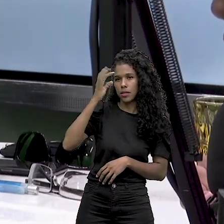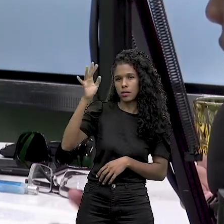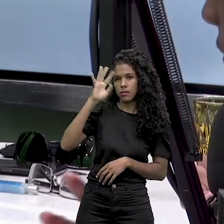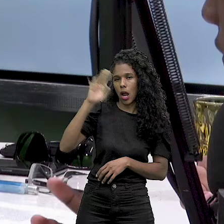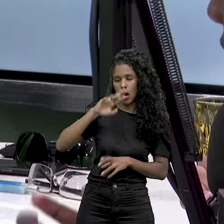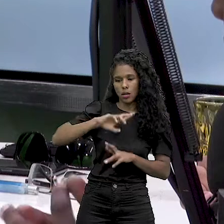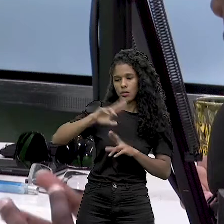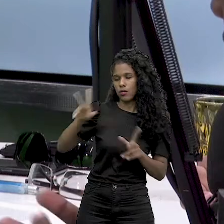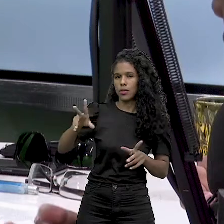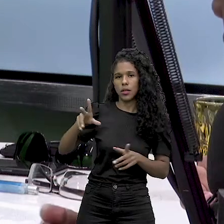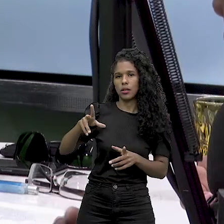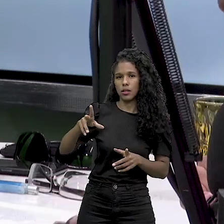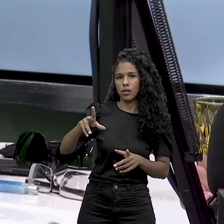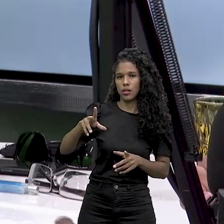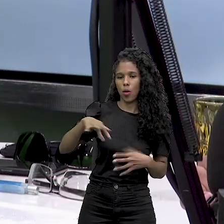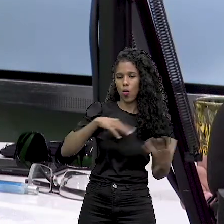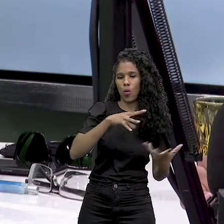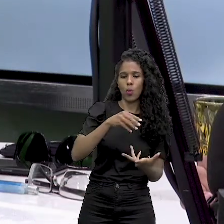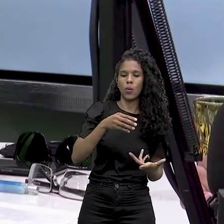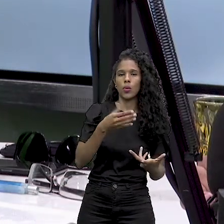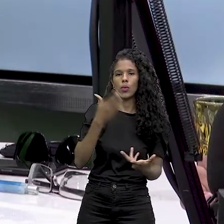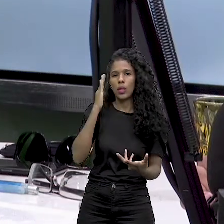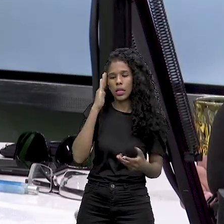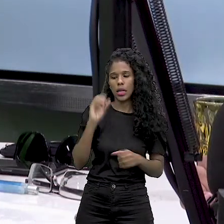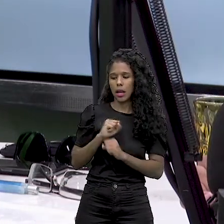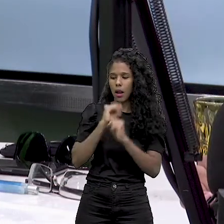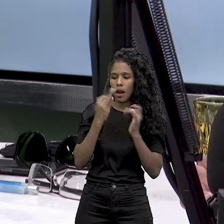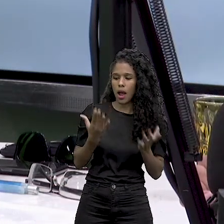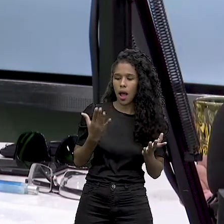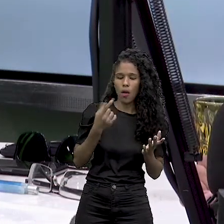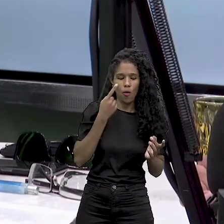gente aprendia a decorar, né? E aí,